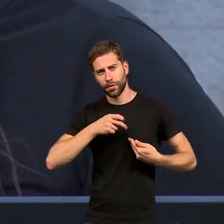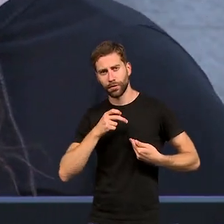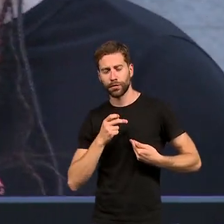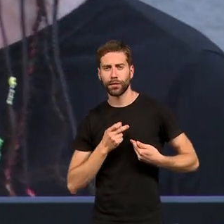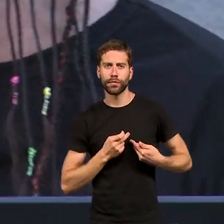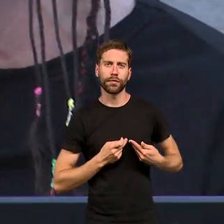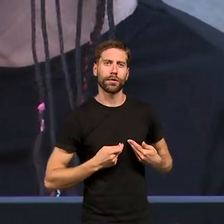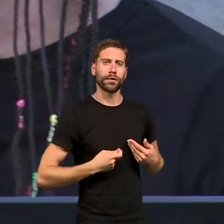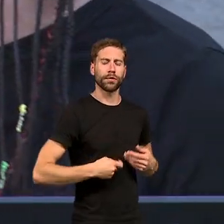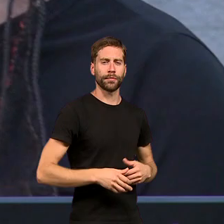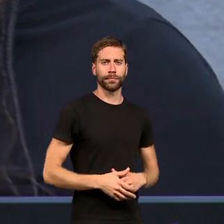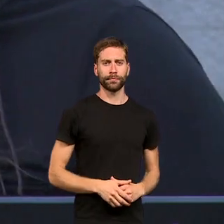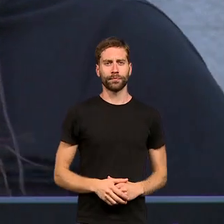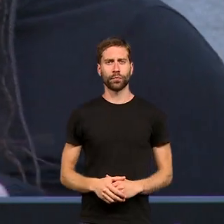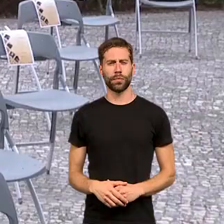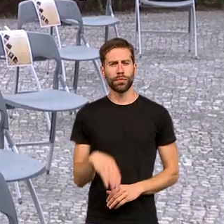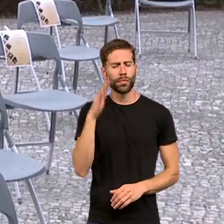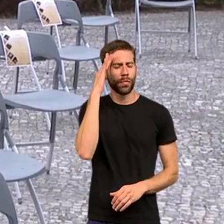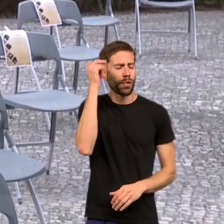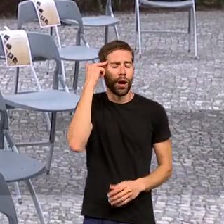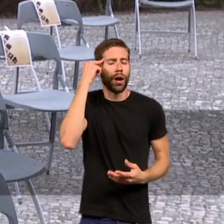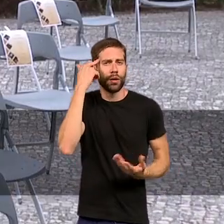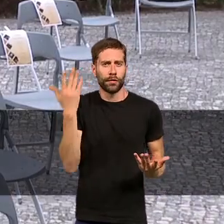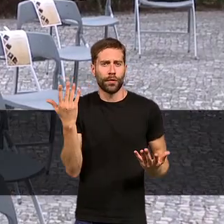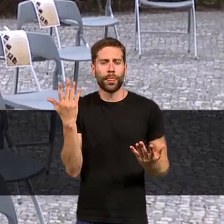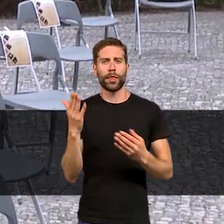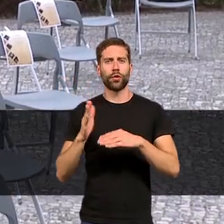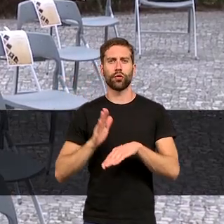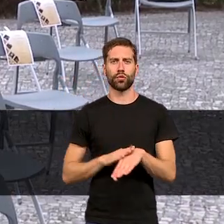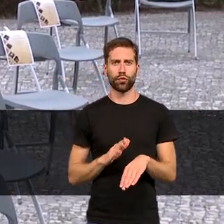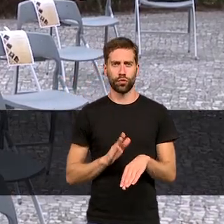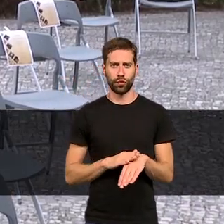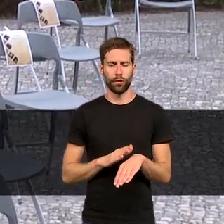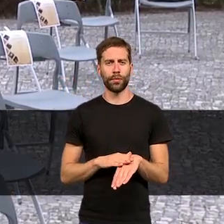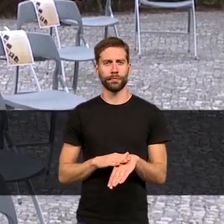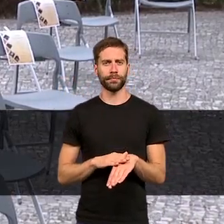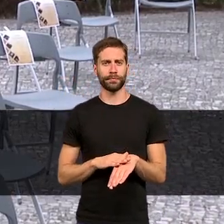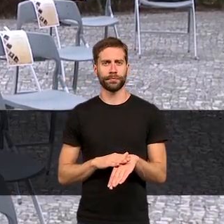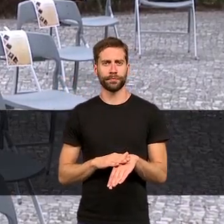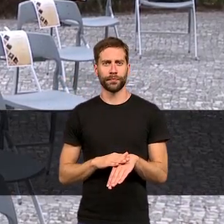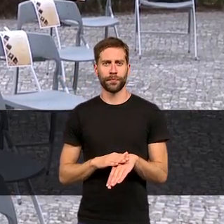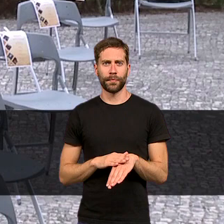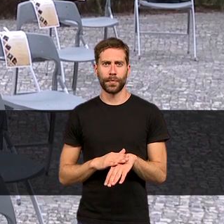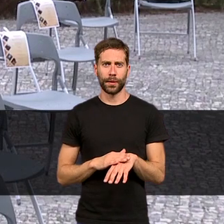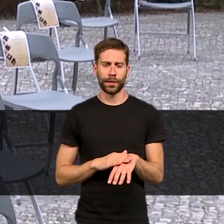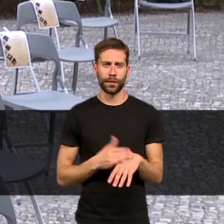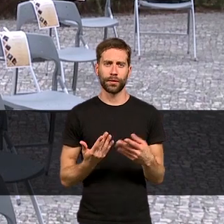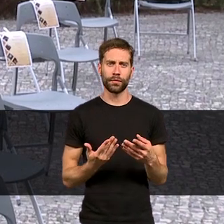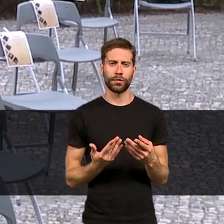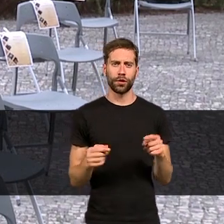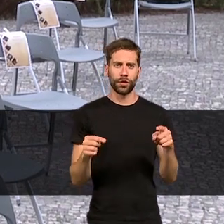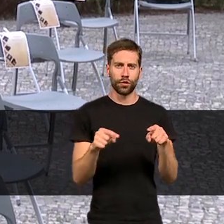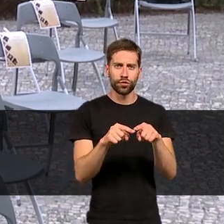mim. A ideia surgiu do facto de ser necessário arranjar